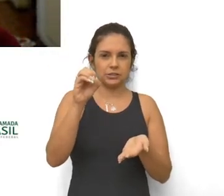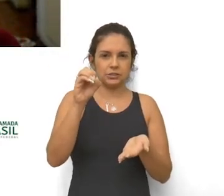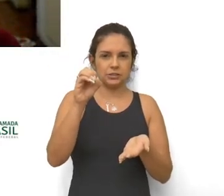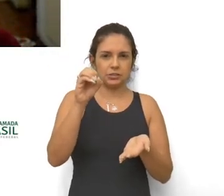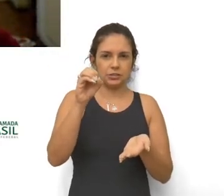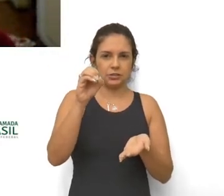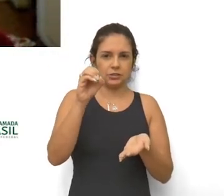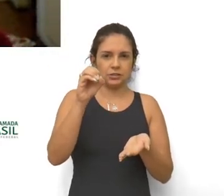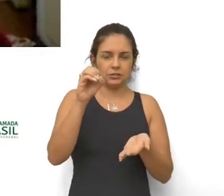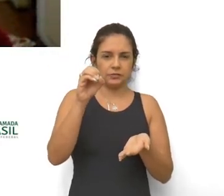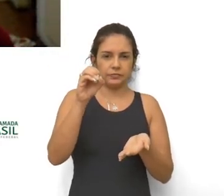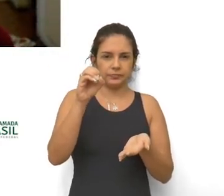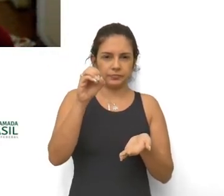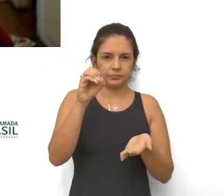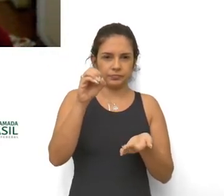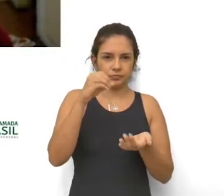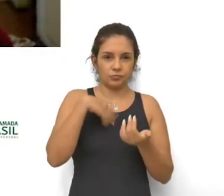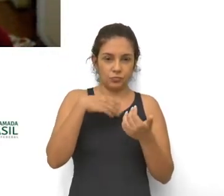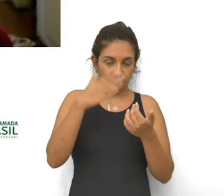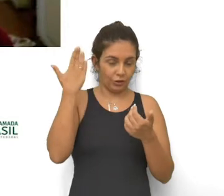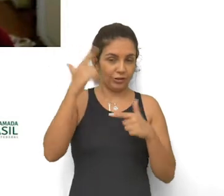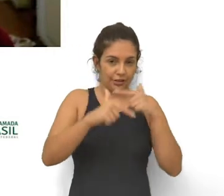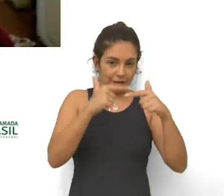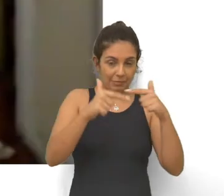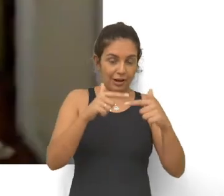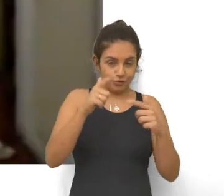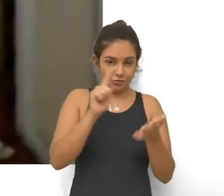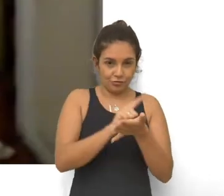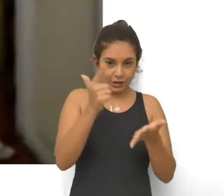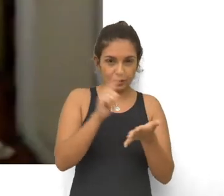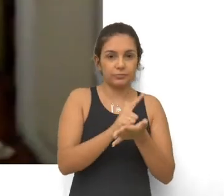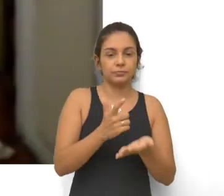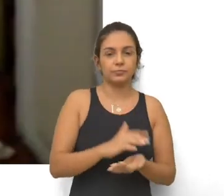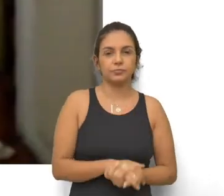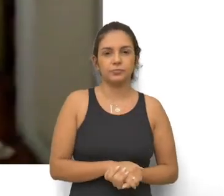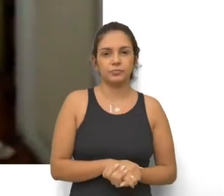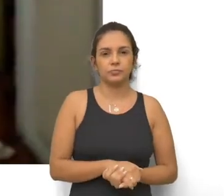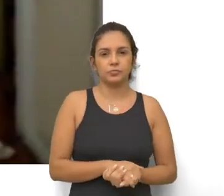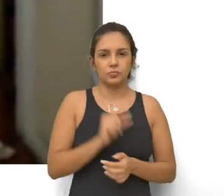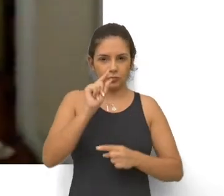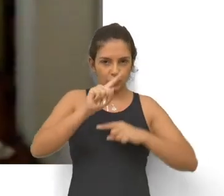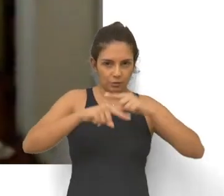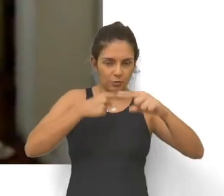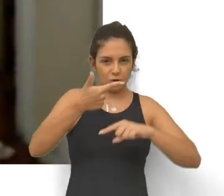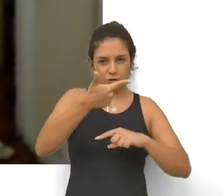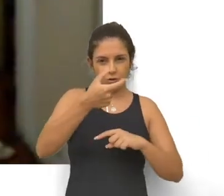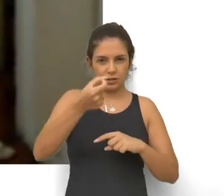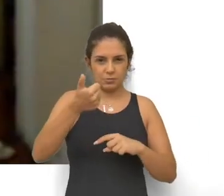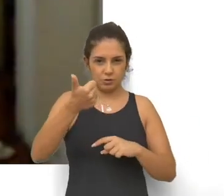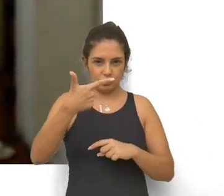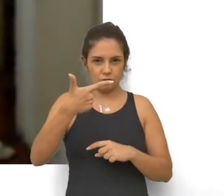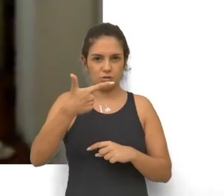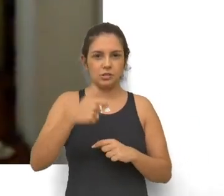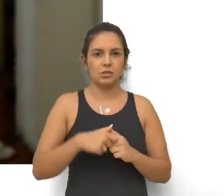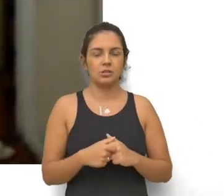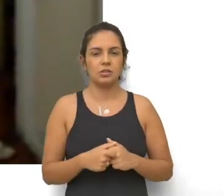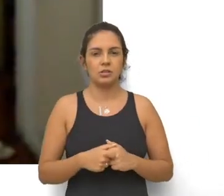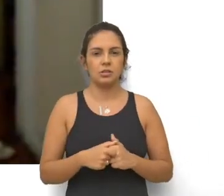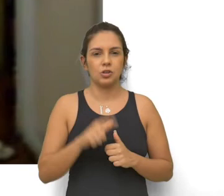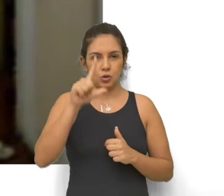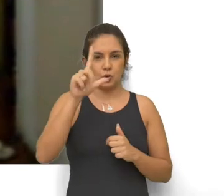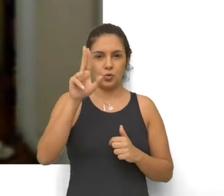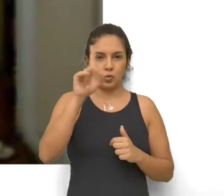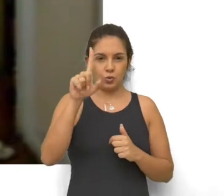fiquei pouco tempo e logo fui cancelado no Estadão, e pouco depois, acho que foi 2012, a Danusa Leão ainda